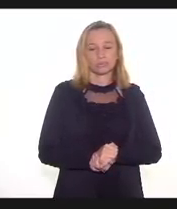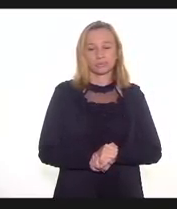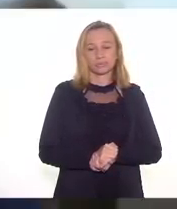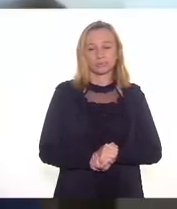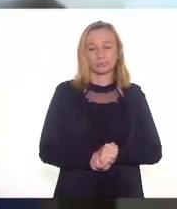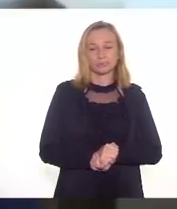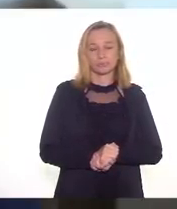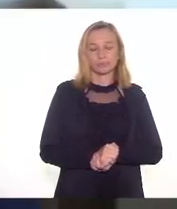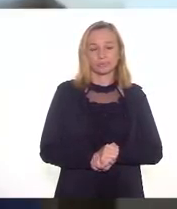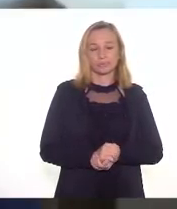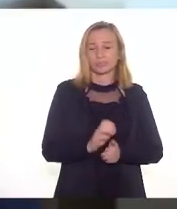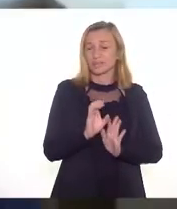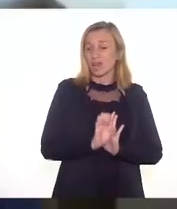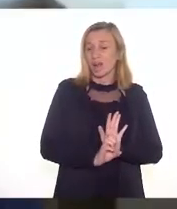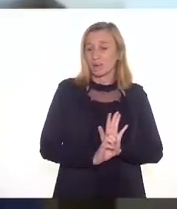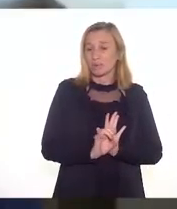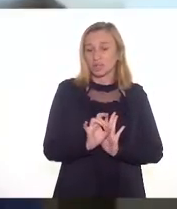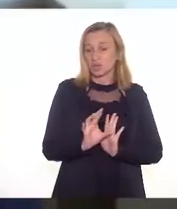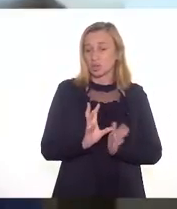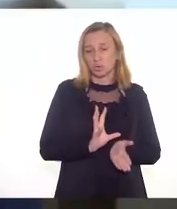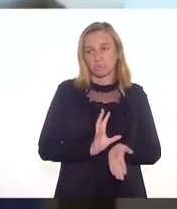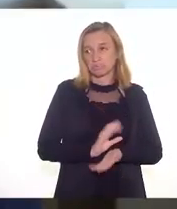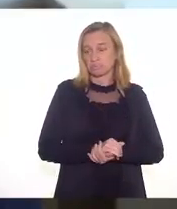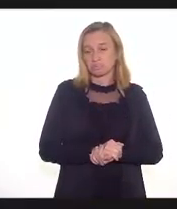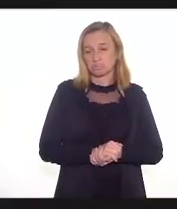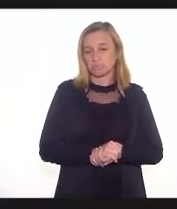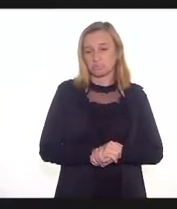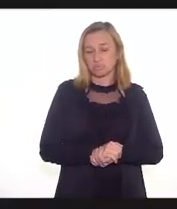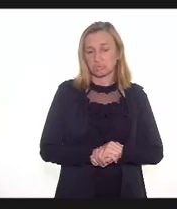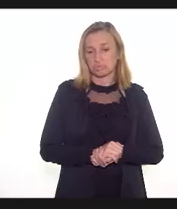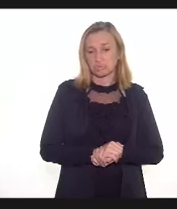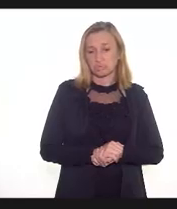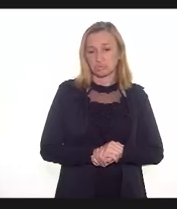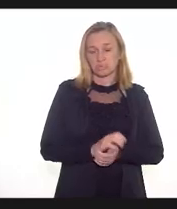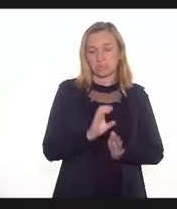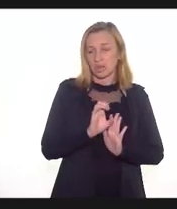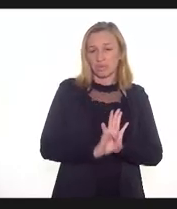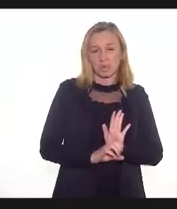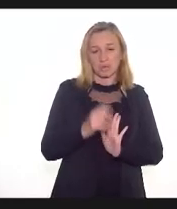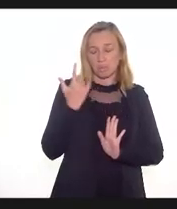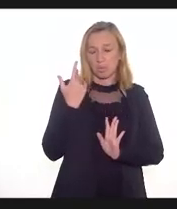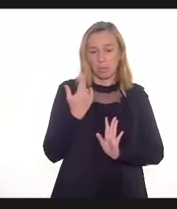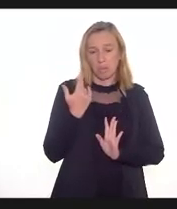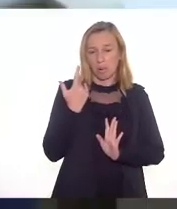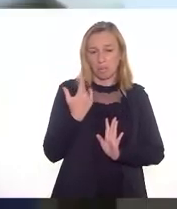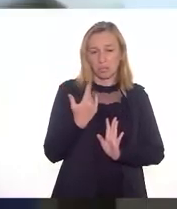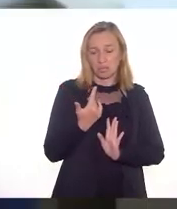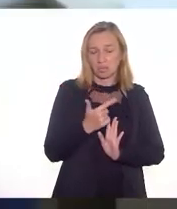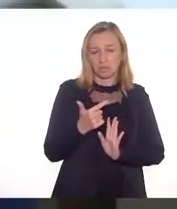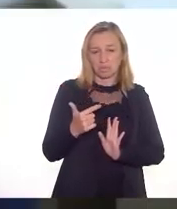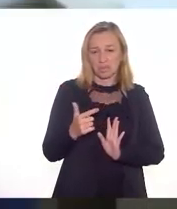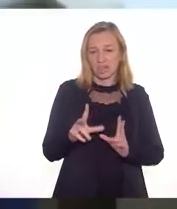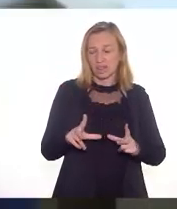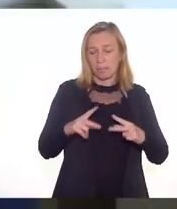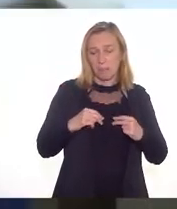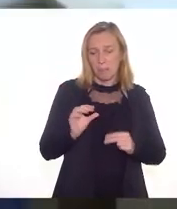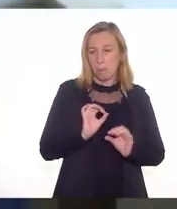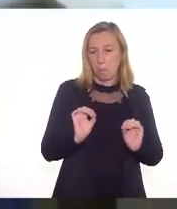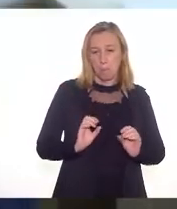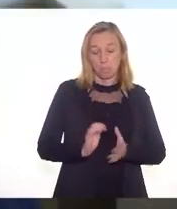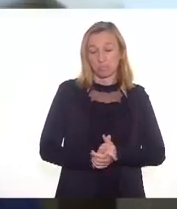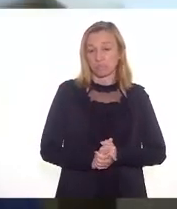A emenda é só formal. Oi? A emenda é formal, não é de mérito,